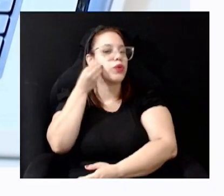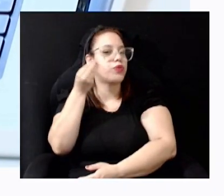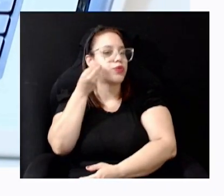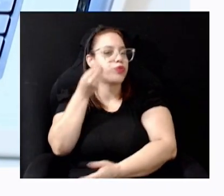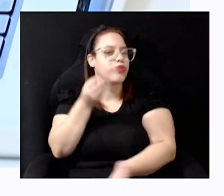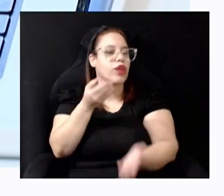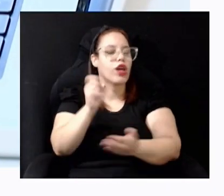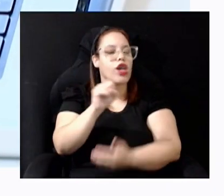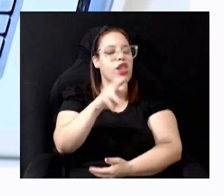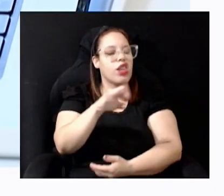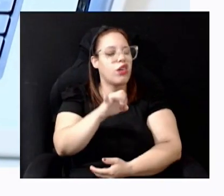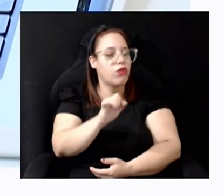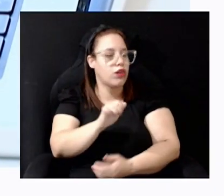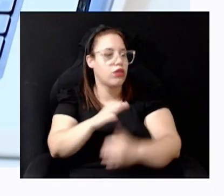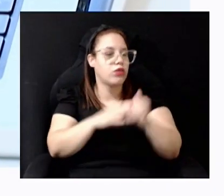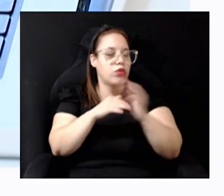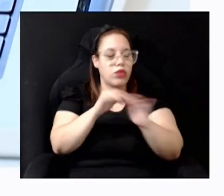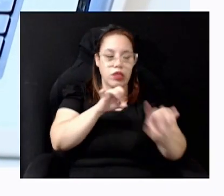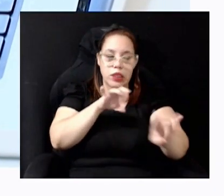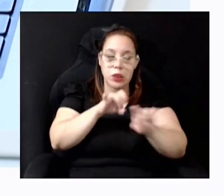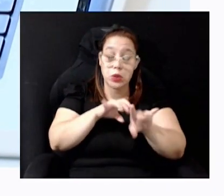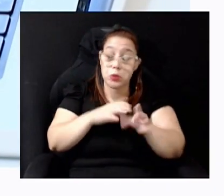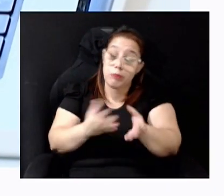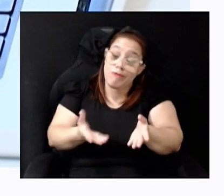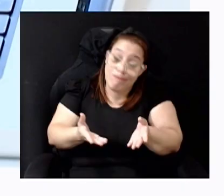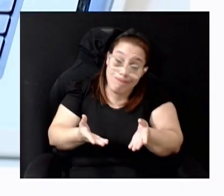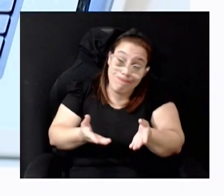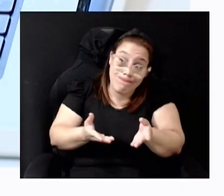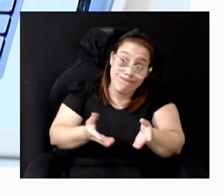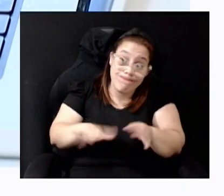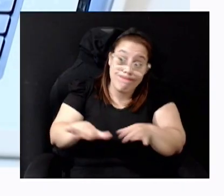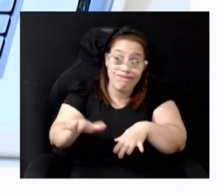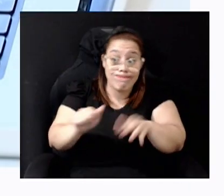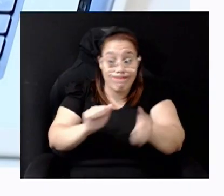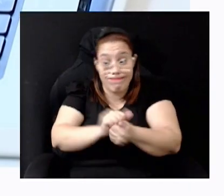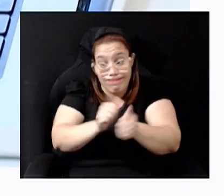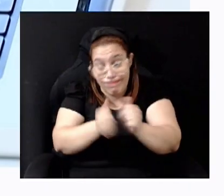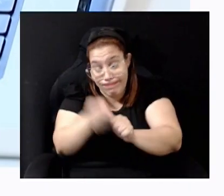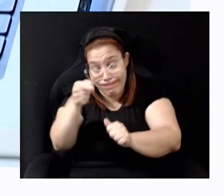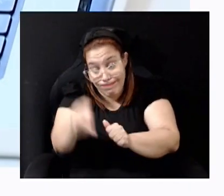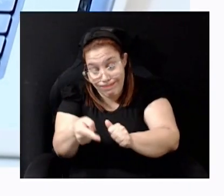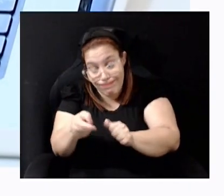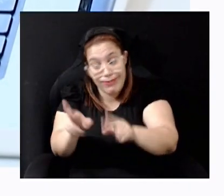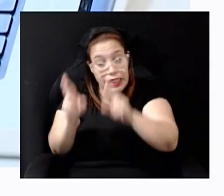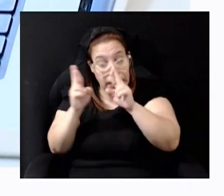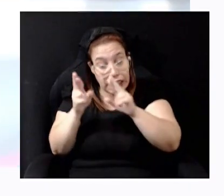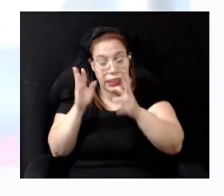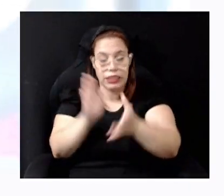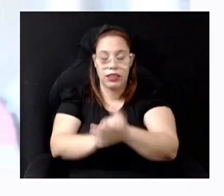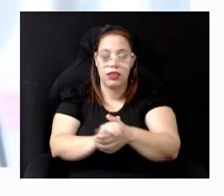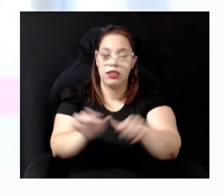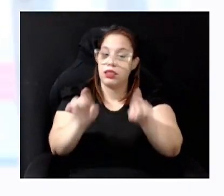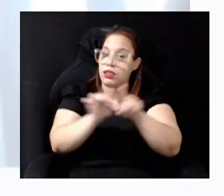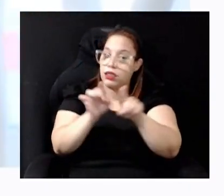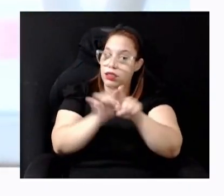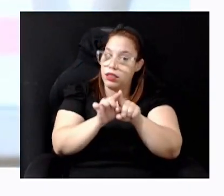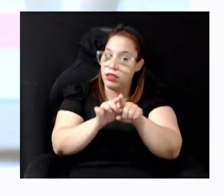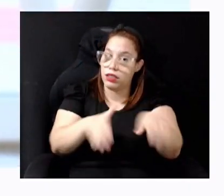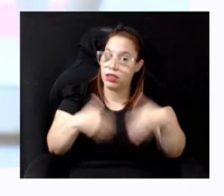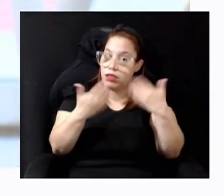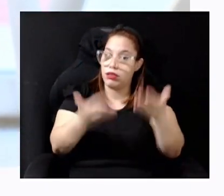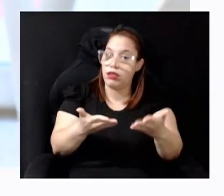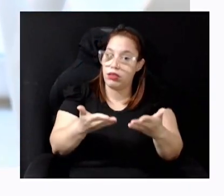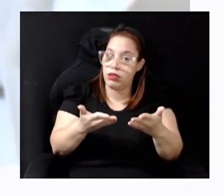produtos digitais e elementos que sejam aderentes a essas expectativas e que também sejam aderentes e sustentáveis do ponto de